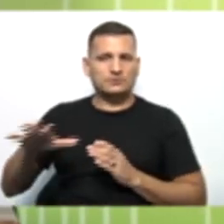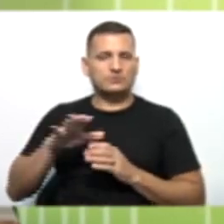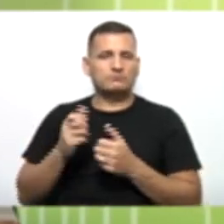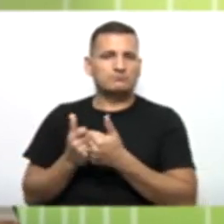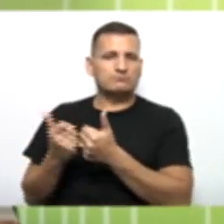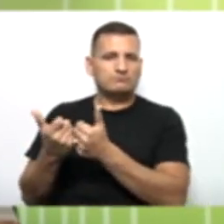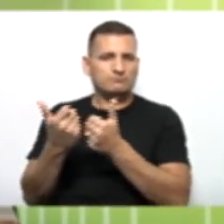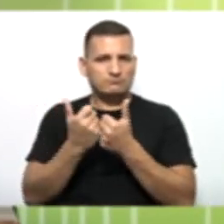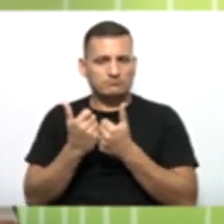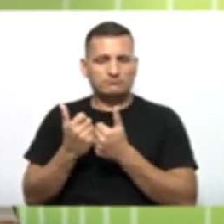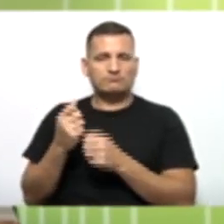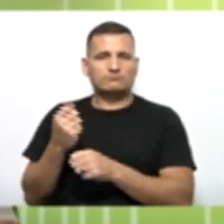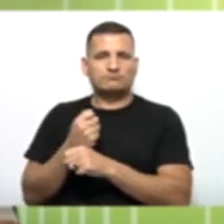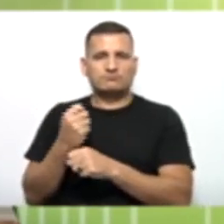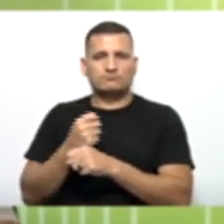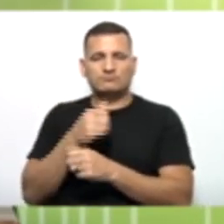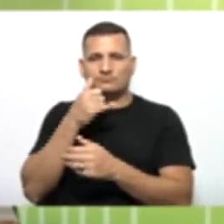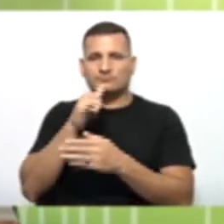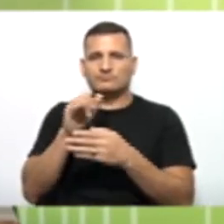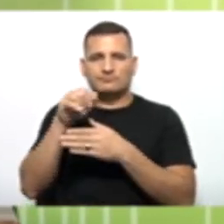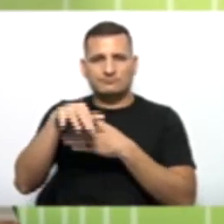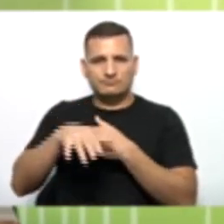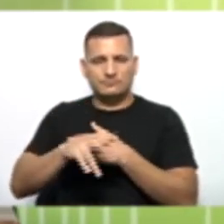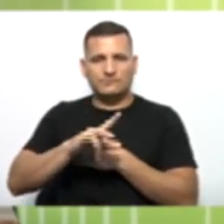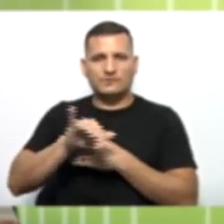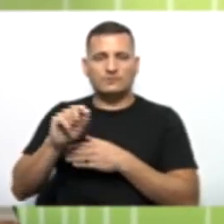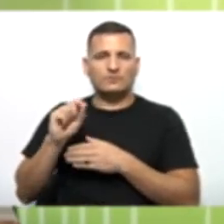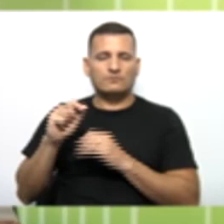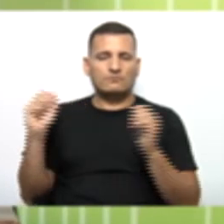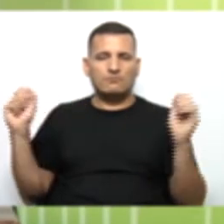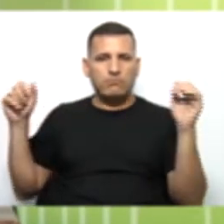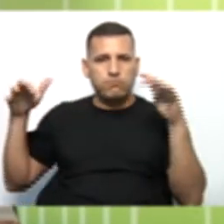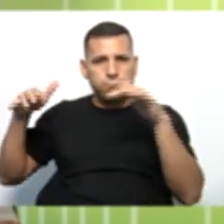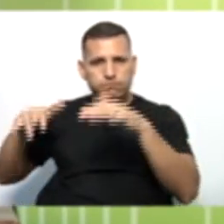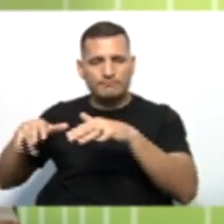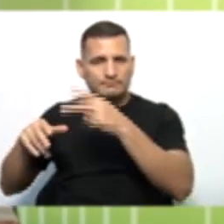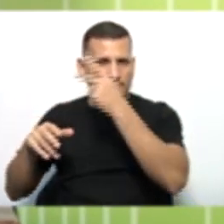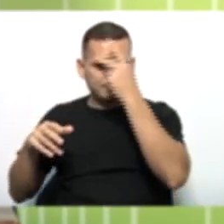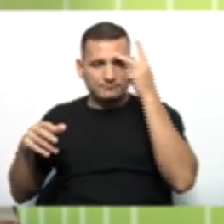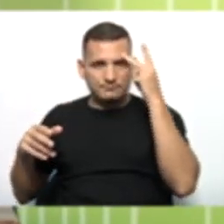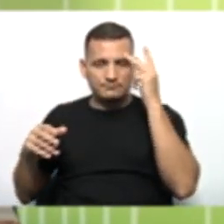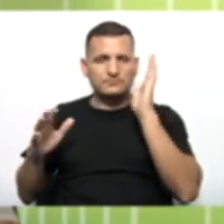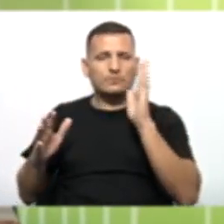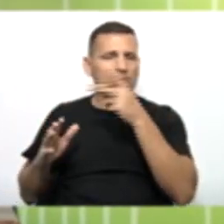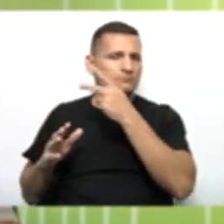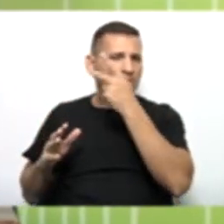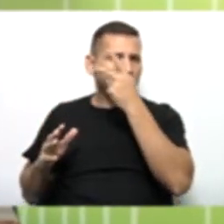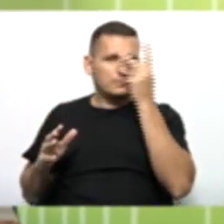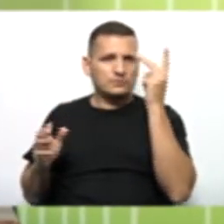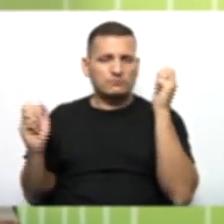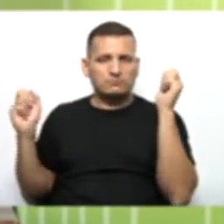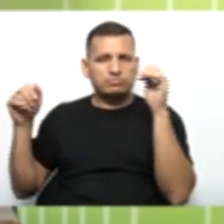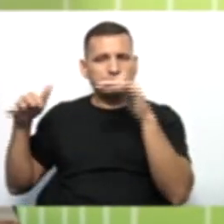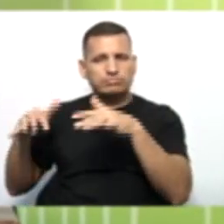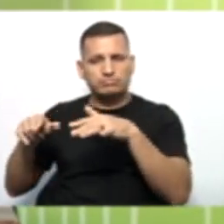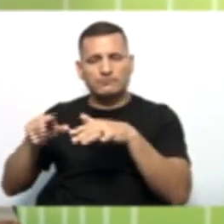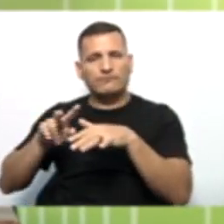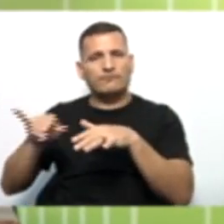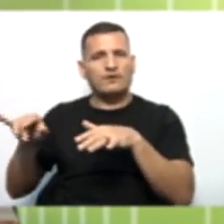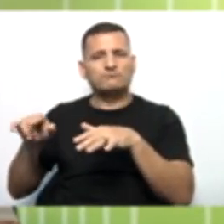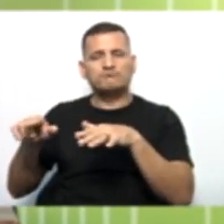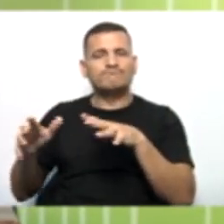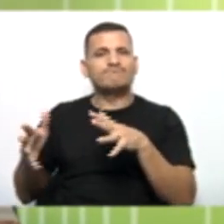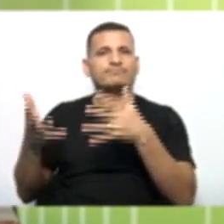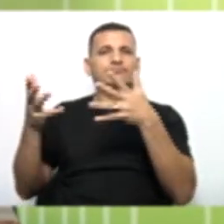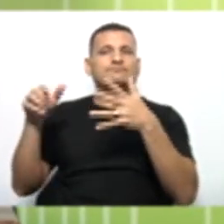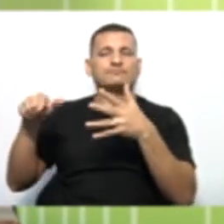dessa usina vai trazer mais pessoas. Como é que esse fluxo de pessoas para aquela região vai impactar essa cidade? Vai